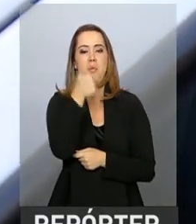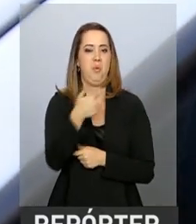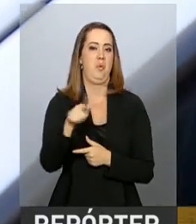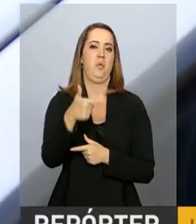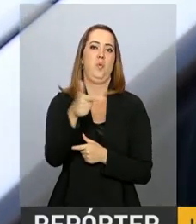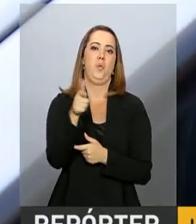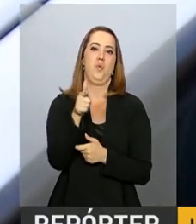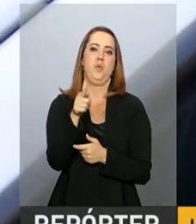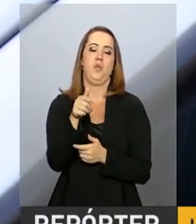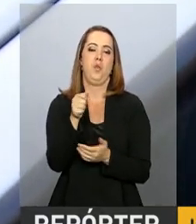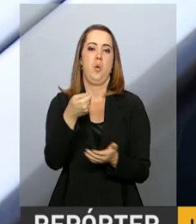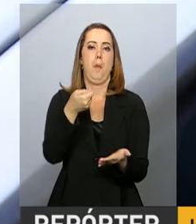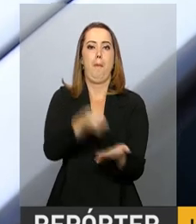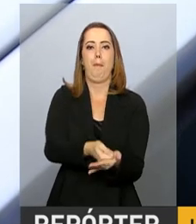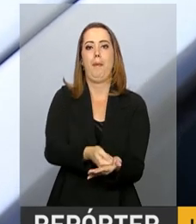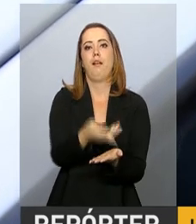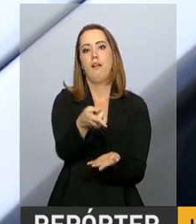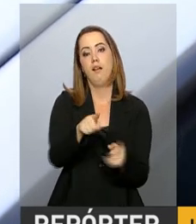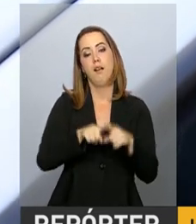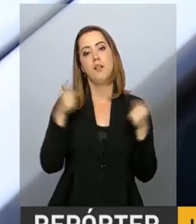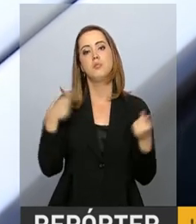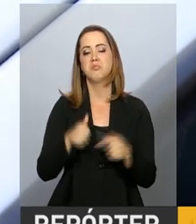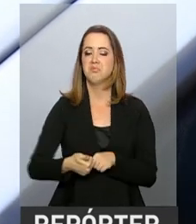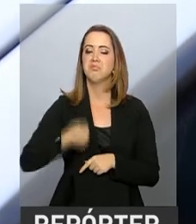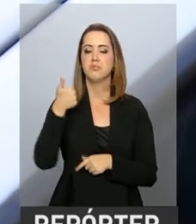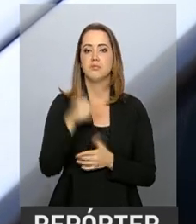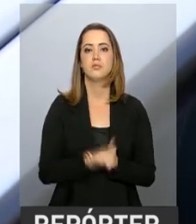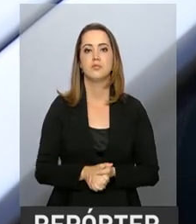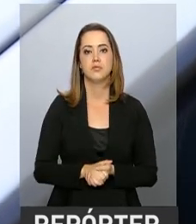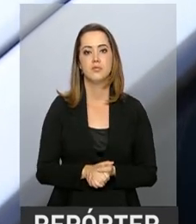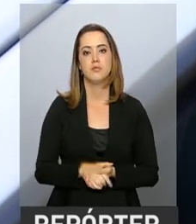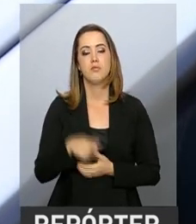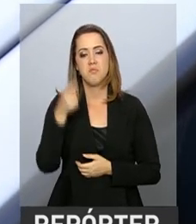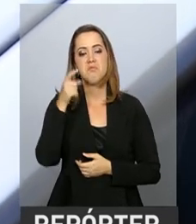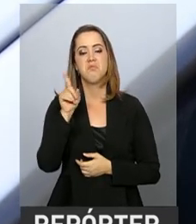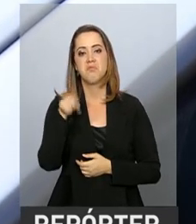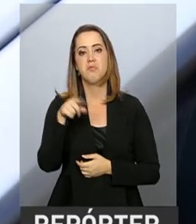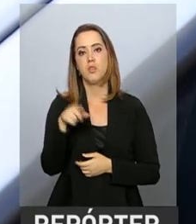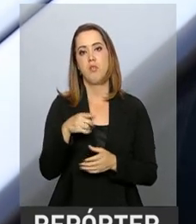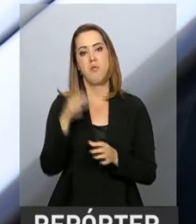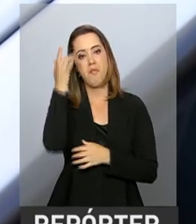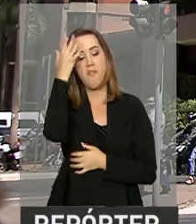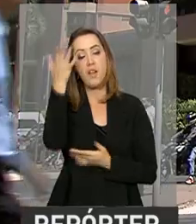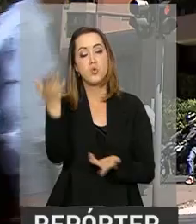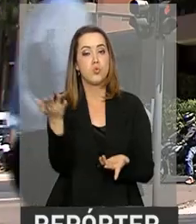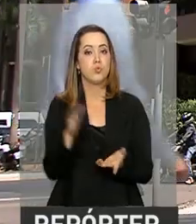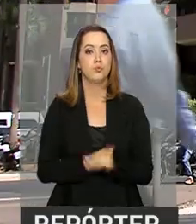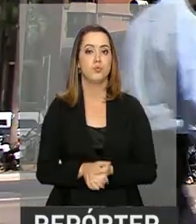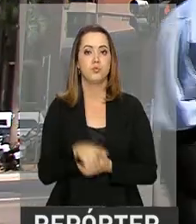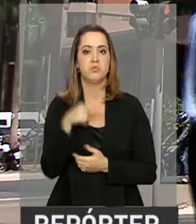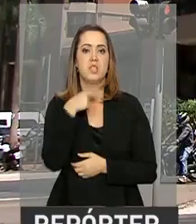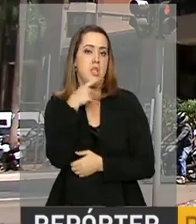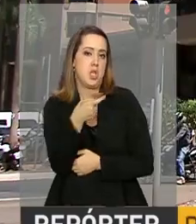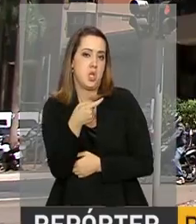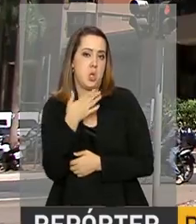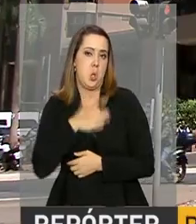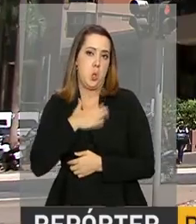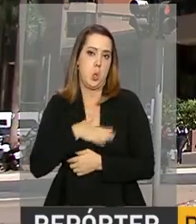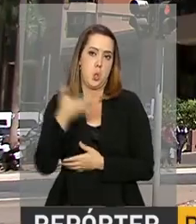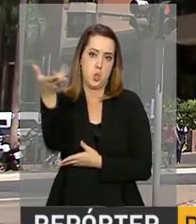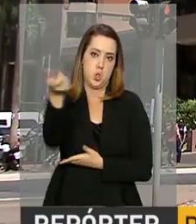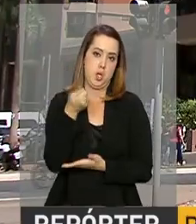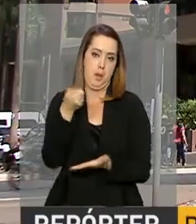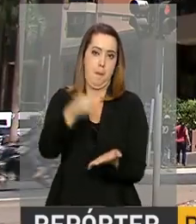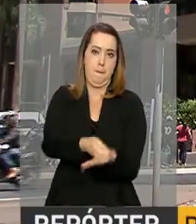mas é fica fica melhor entendeu que facilita mais ninguém gosta de receber multa